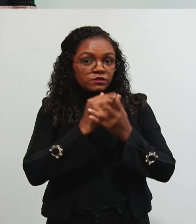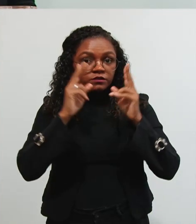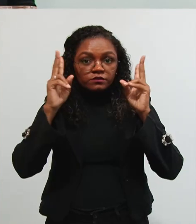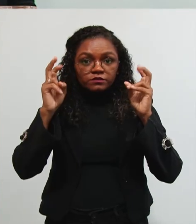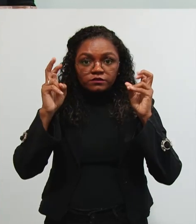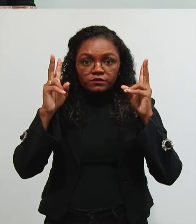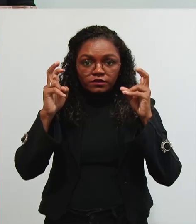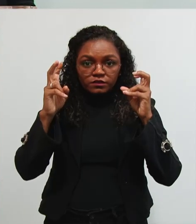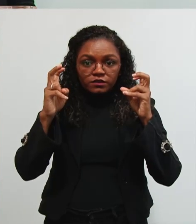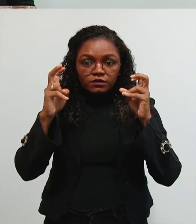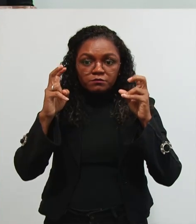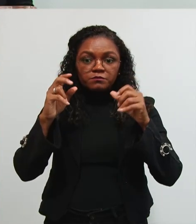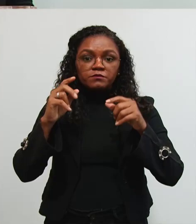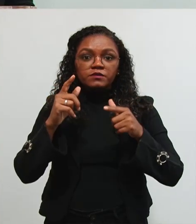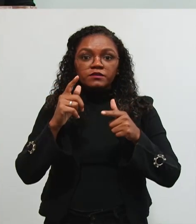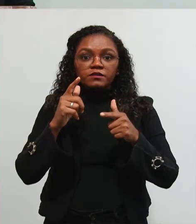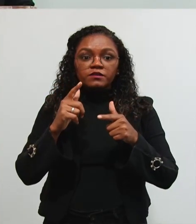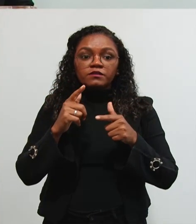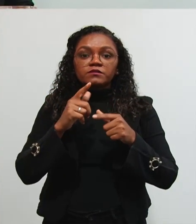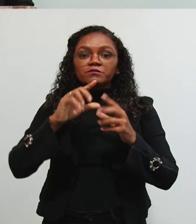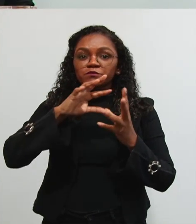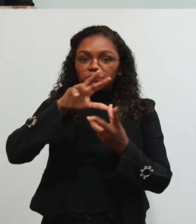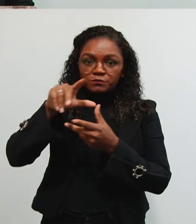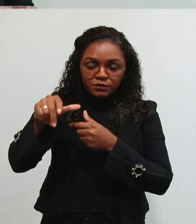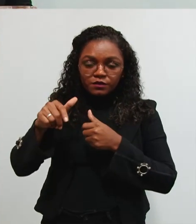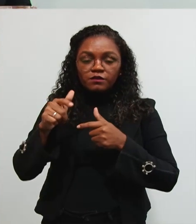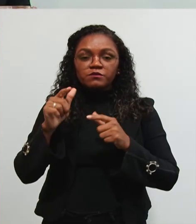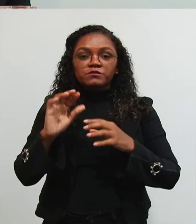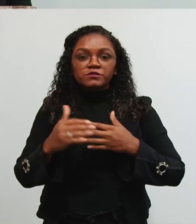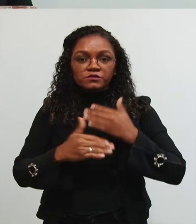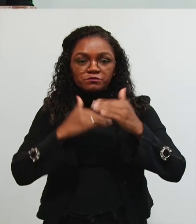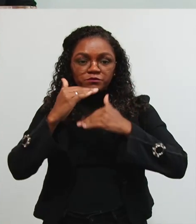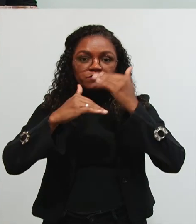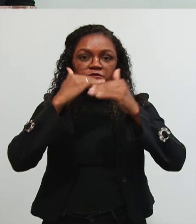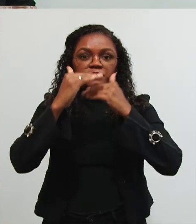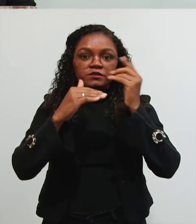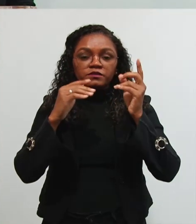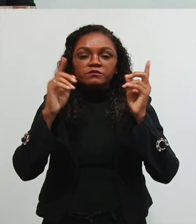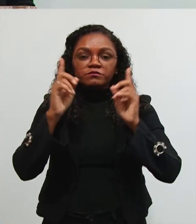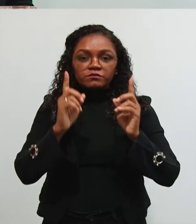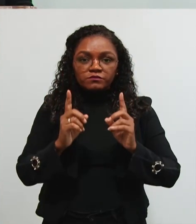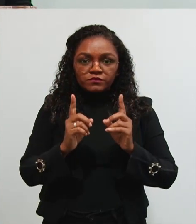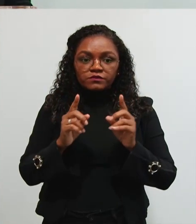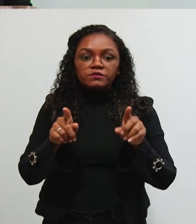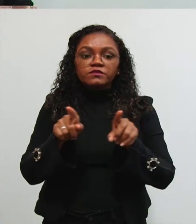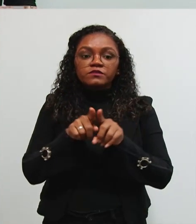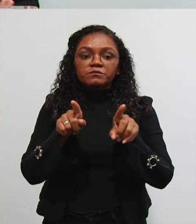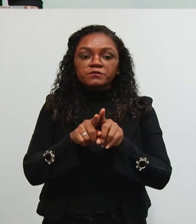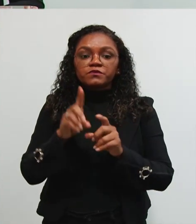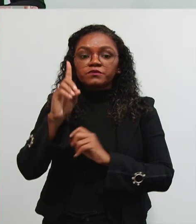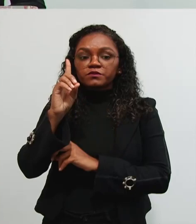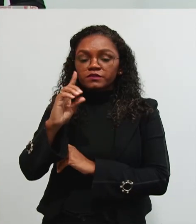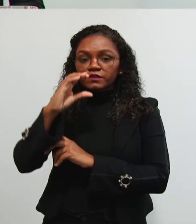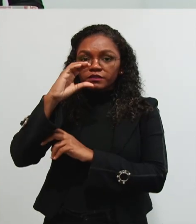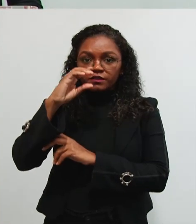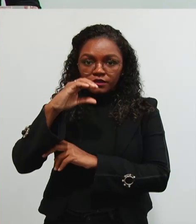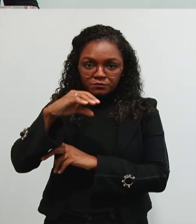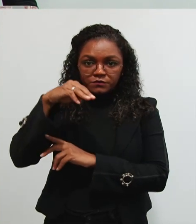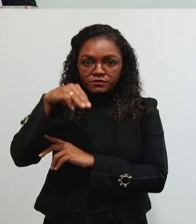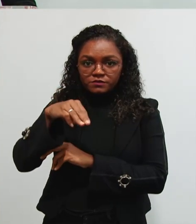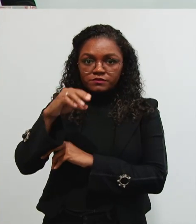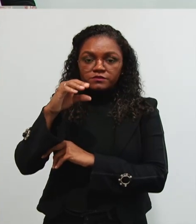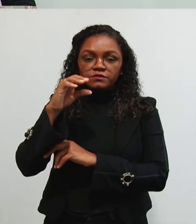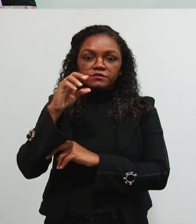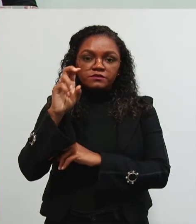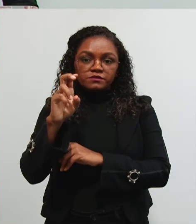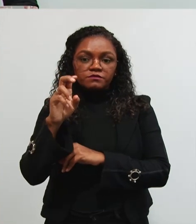do desenvolvimento, transtorno global do desenvolvimento, né, e altas habilidades, e o DSM-5. Chegamos ao fim, então, da